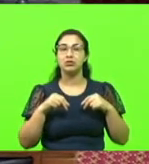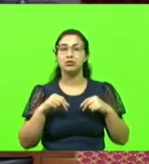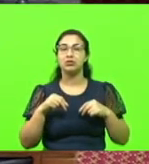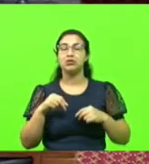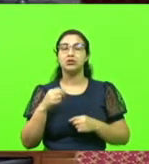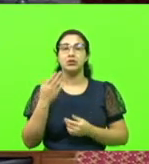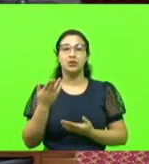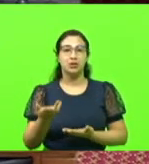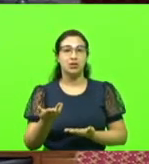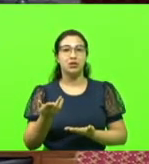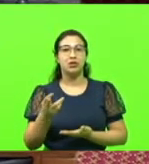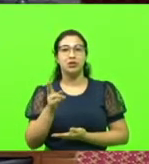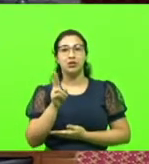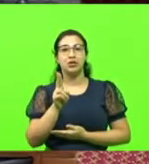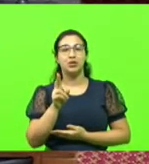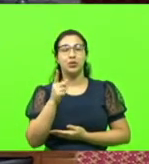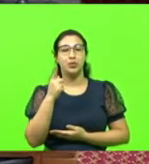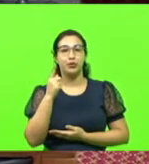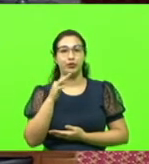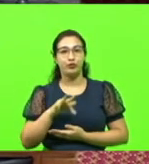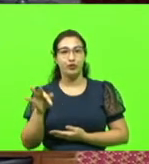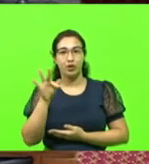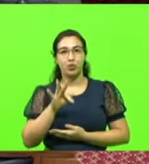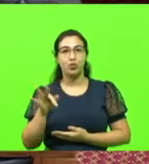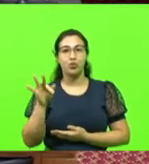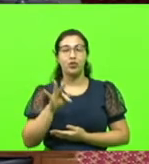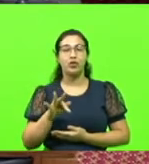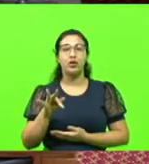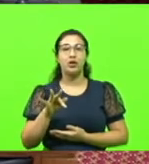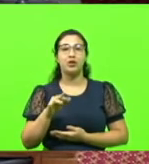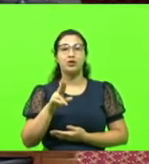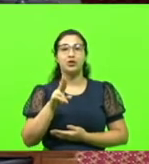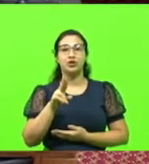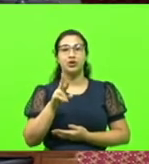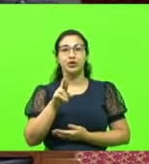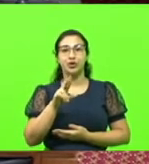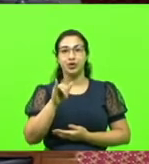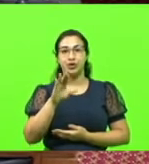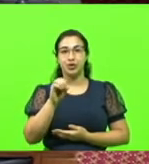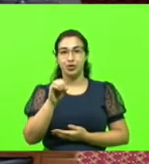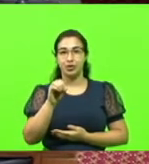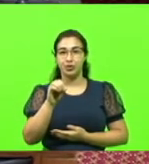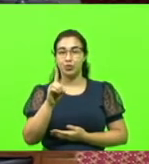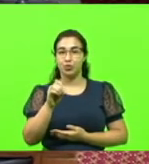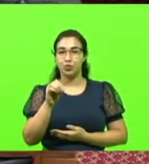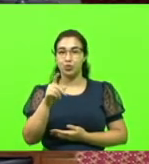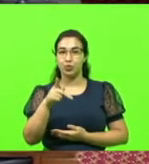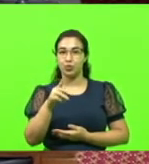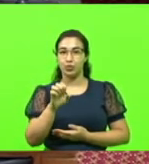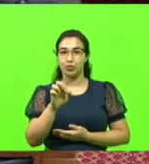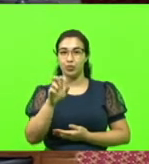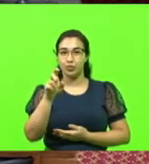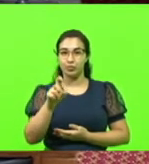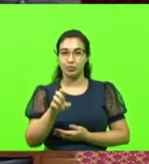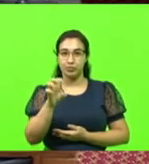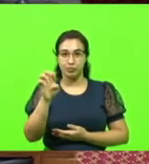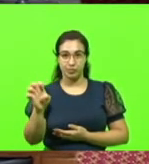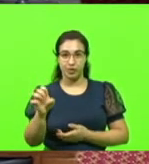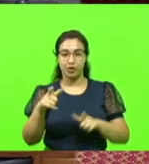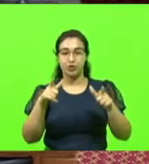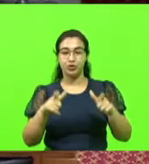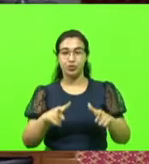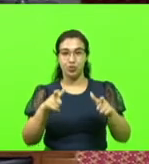do Rio do Peixe, a UNIARP, deputado Berlanda, sediada em